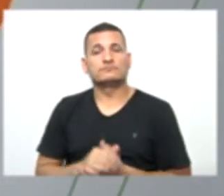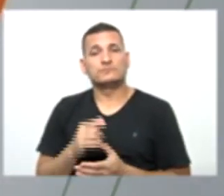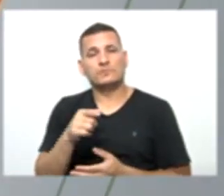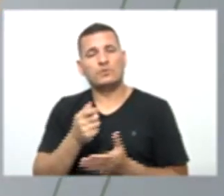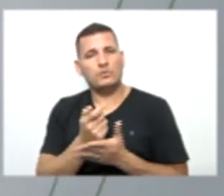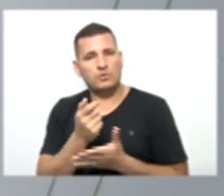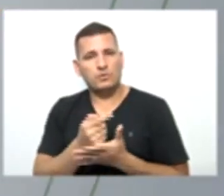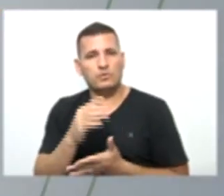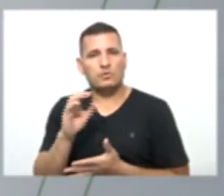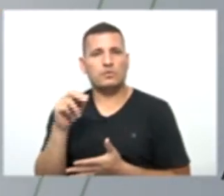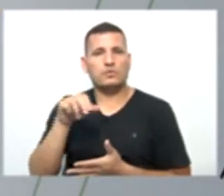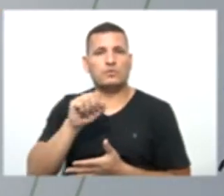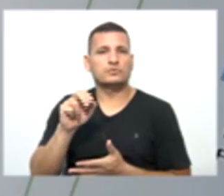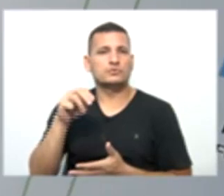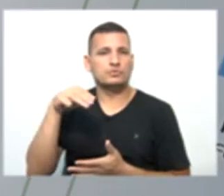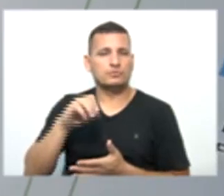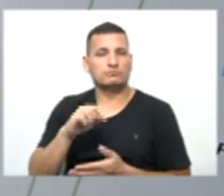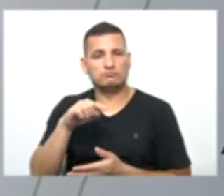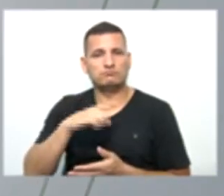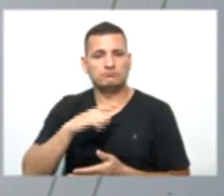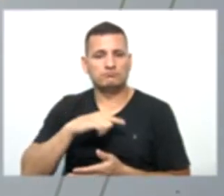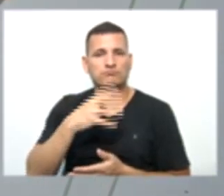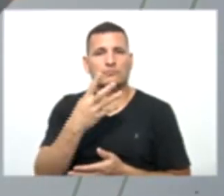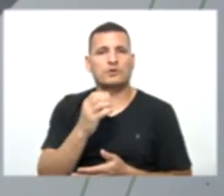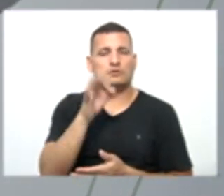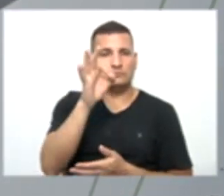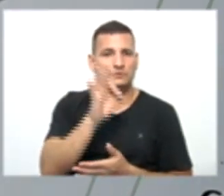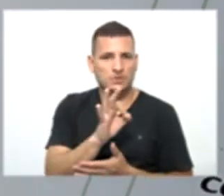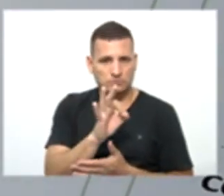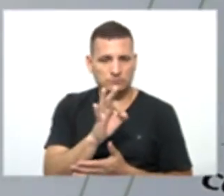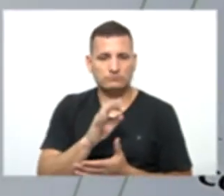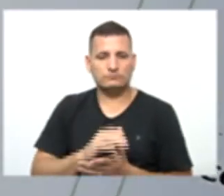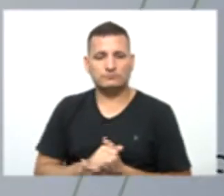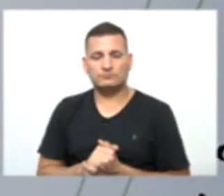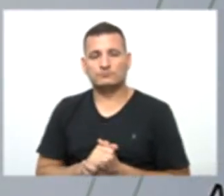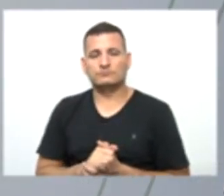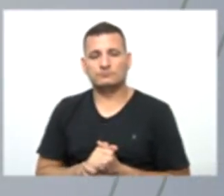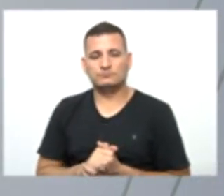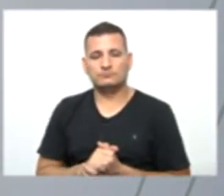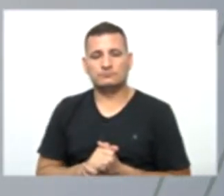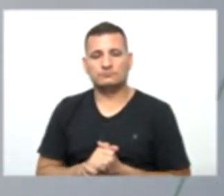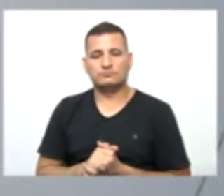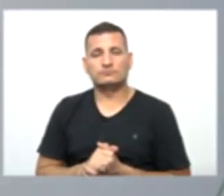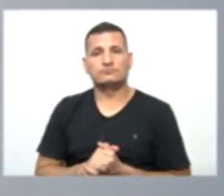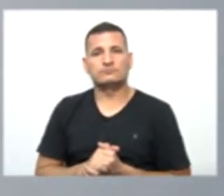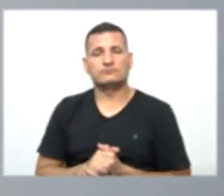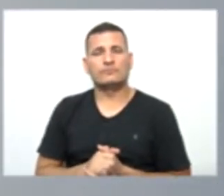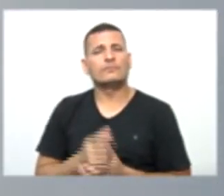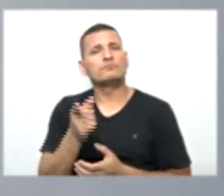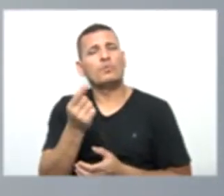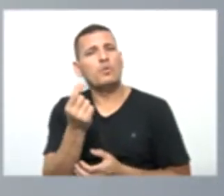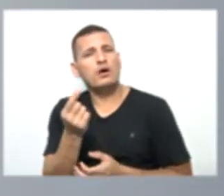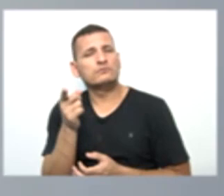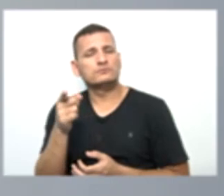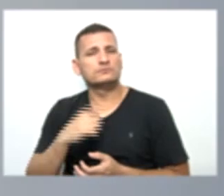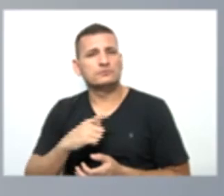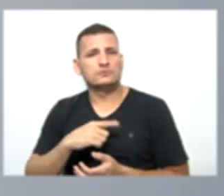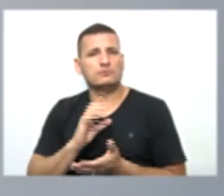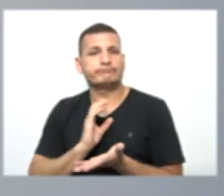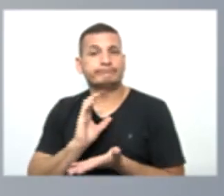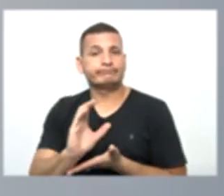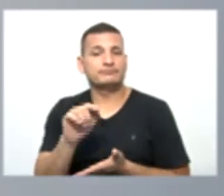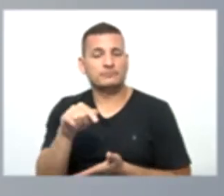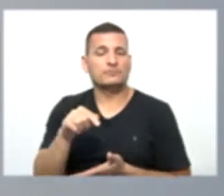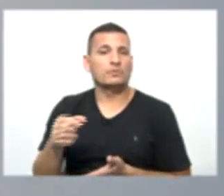com 40% em relação ao financeiro e ao agropecuário. Quanto você teria para investir nesse novo